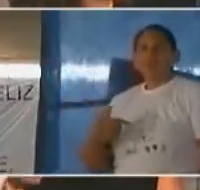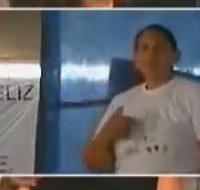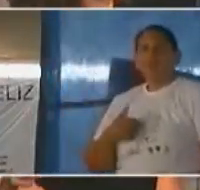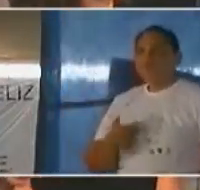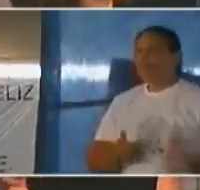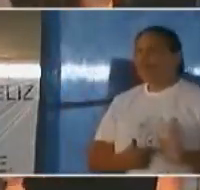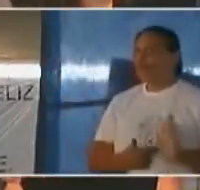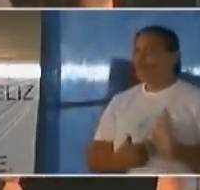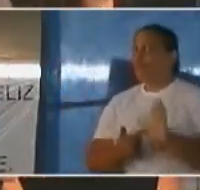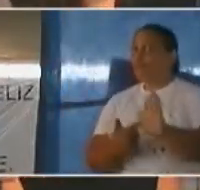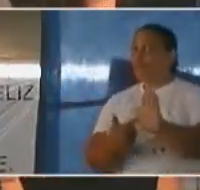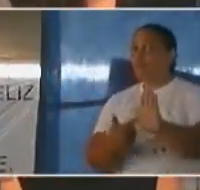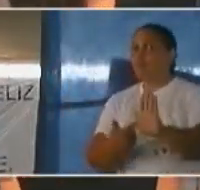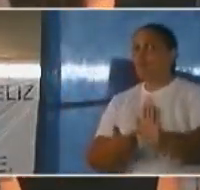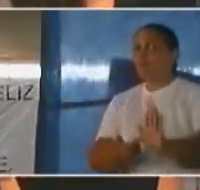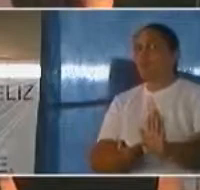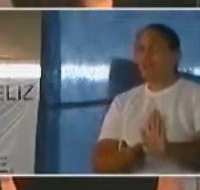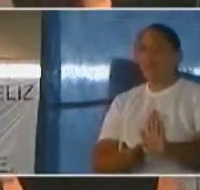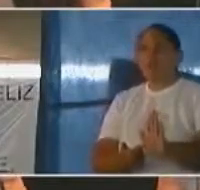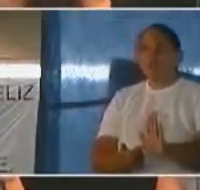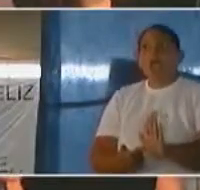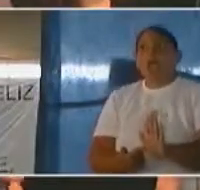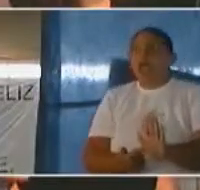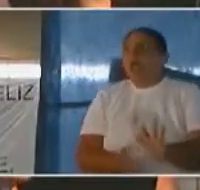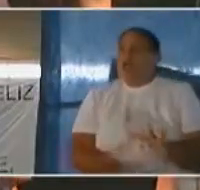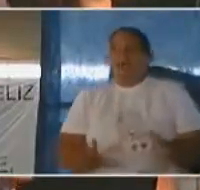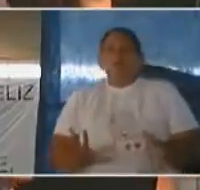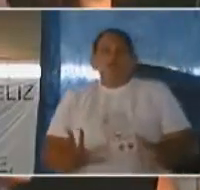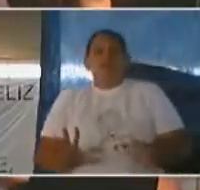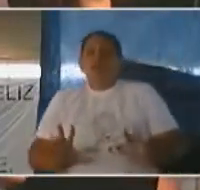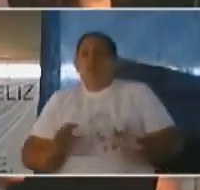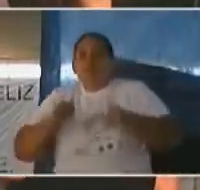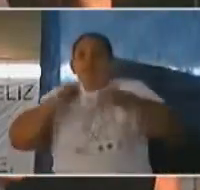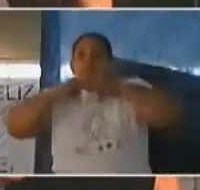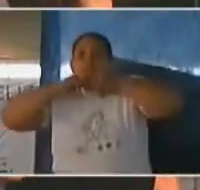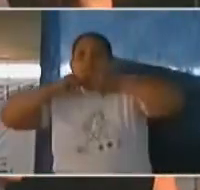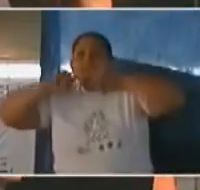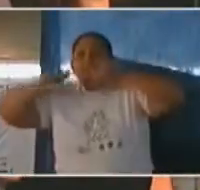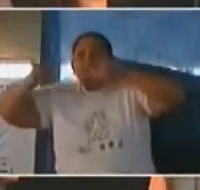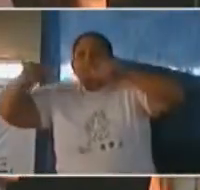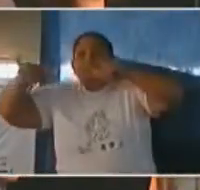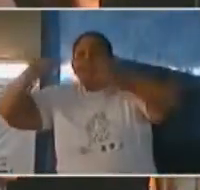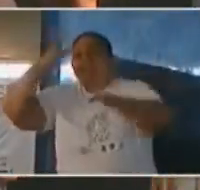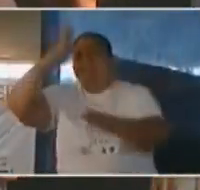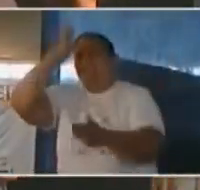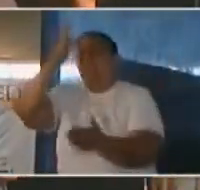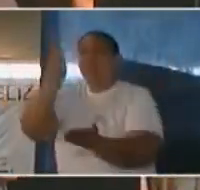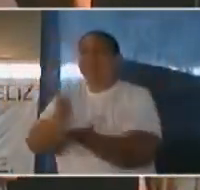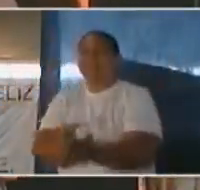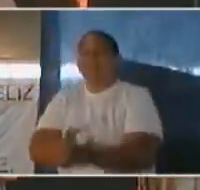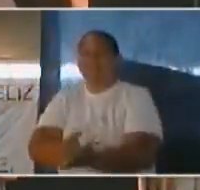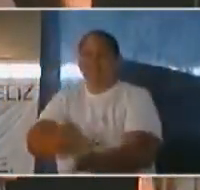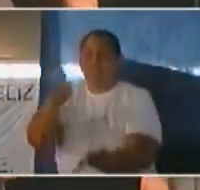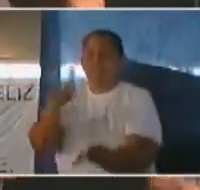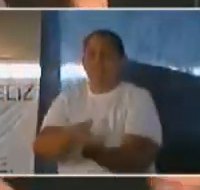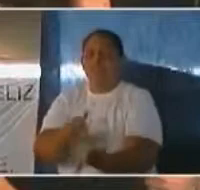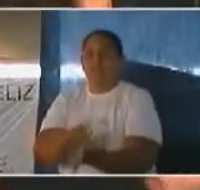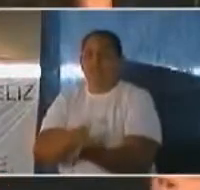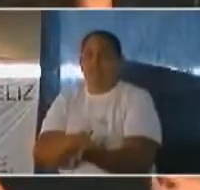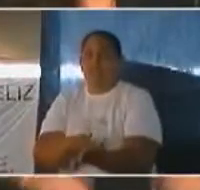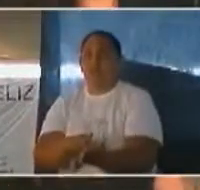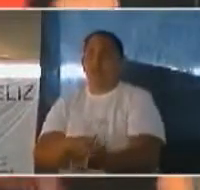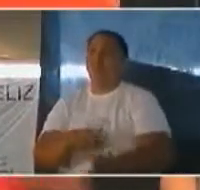cristã em momentos em que ela está sendo relativizada e desacreditada. Muito